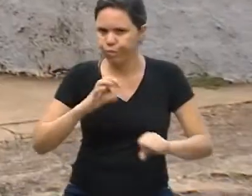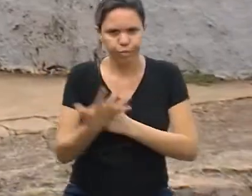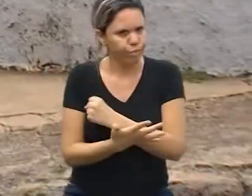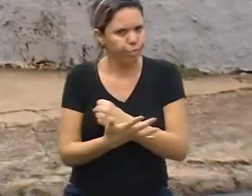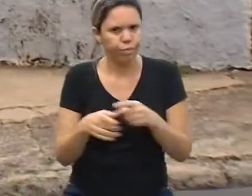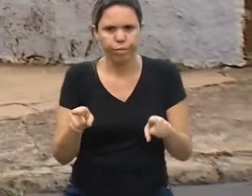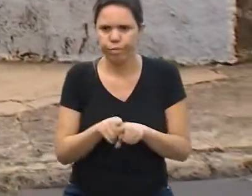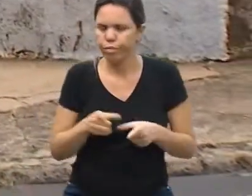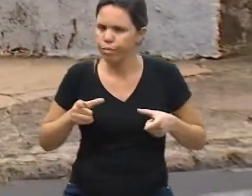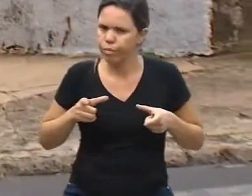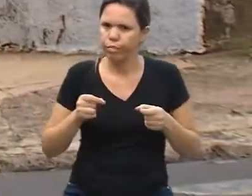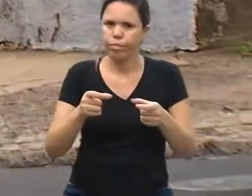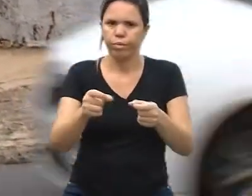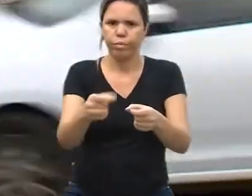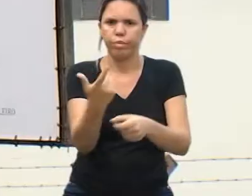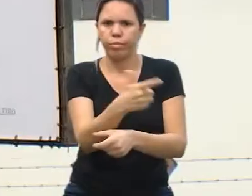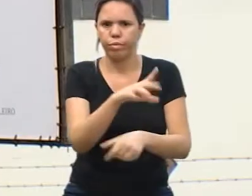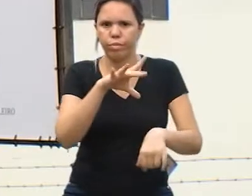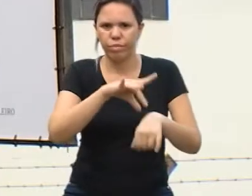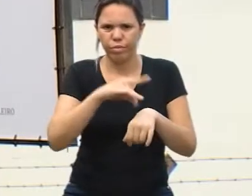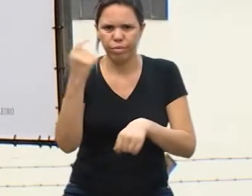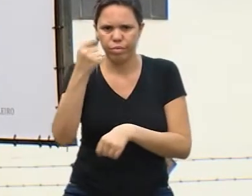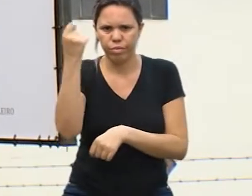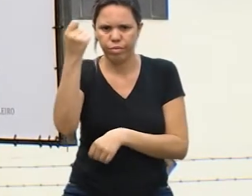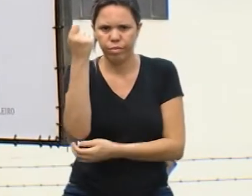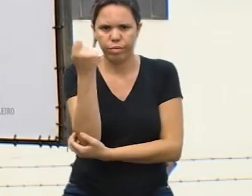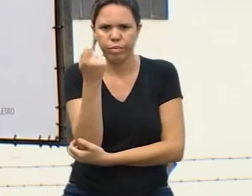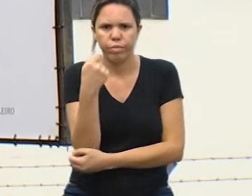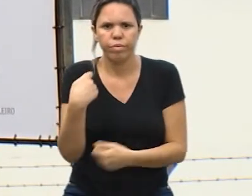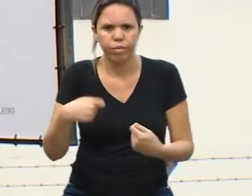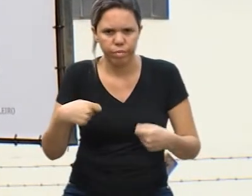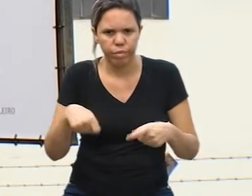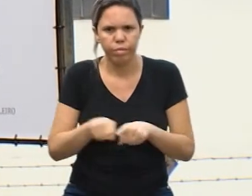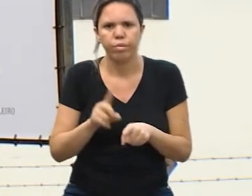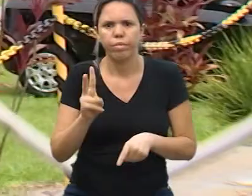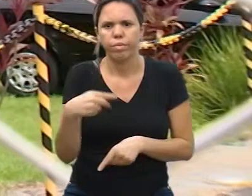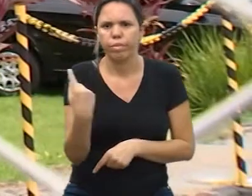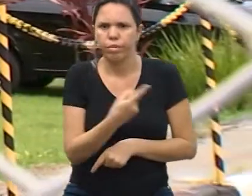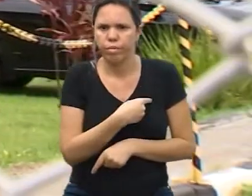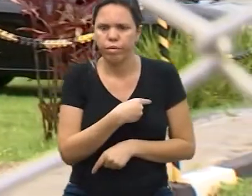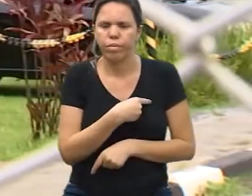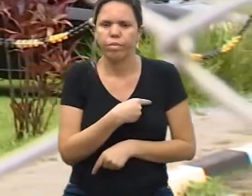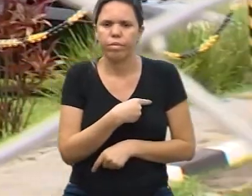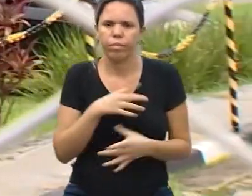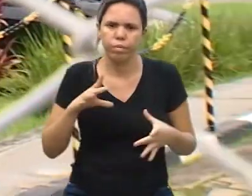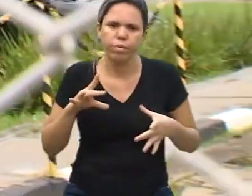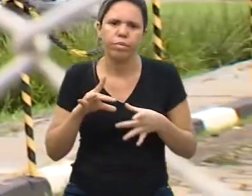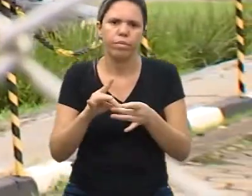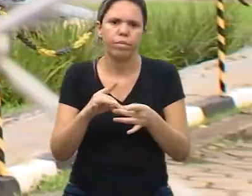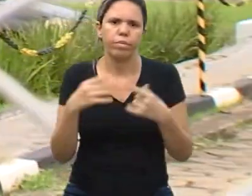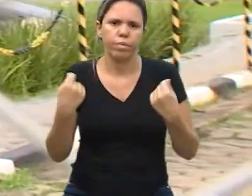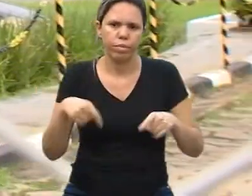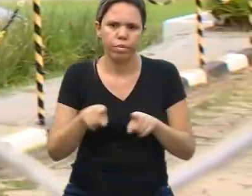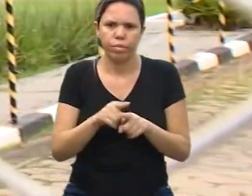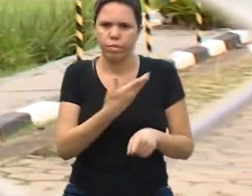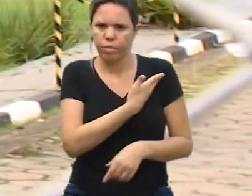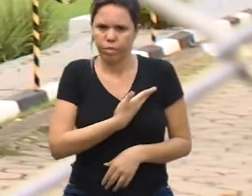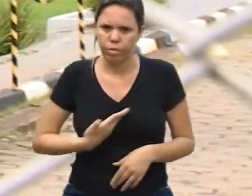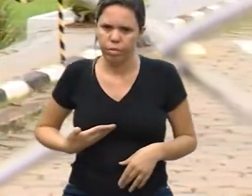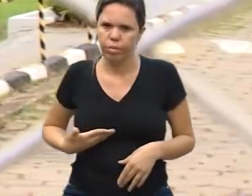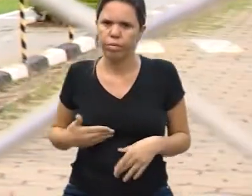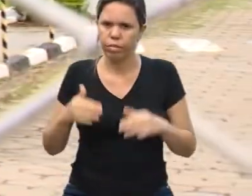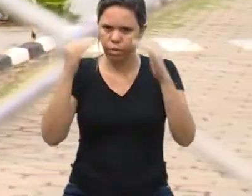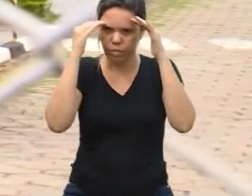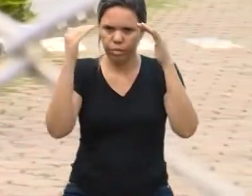de Covid, mas de câncer ou outras doenças graves. É necessário que continuemos, nos unamos, mas é necessário que o